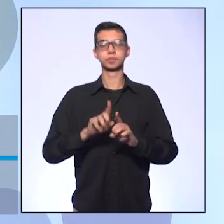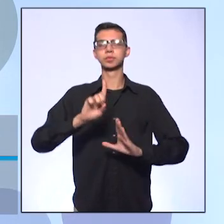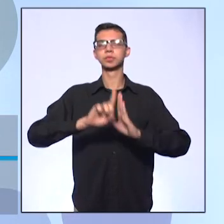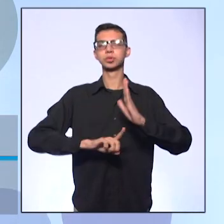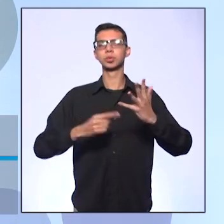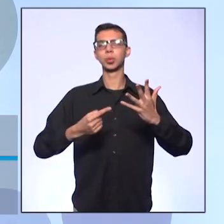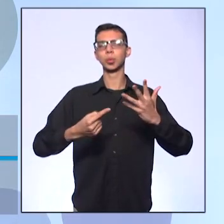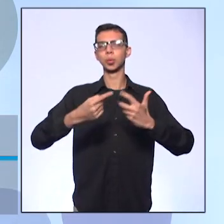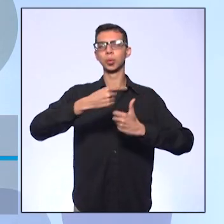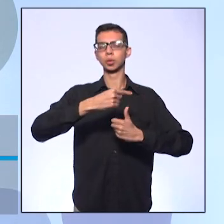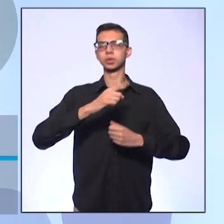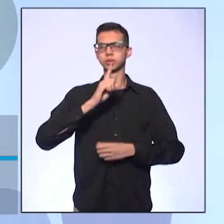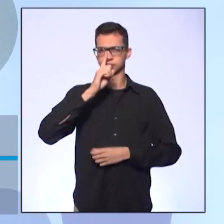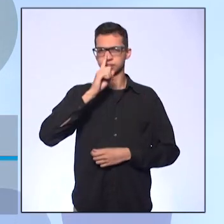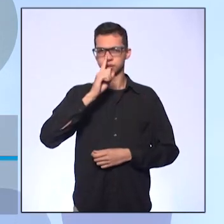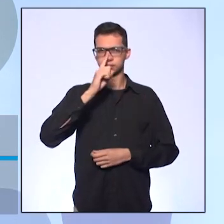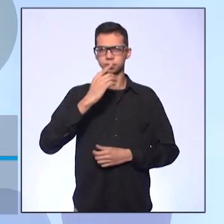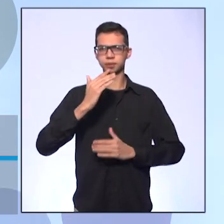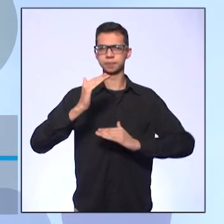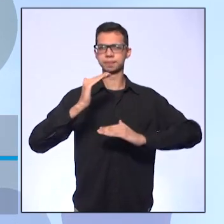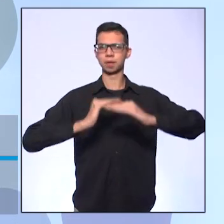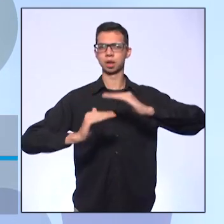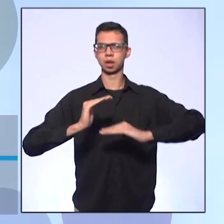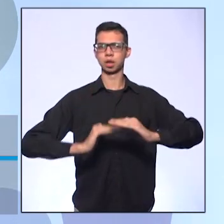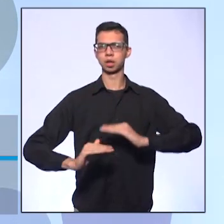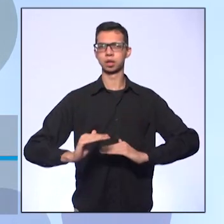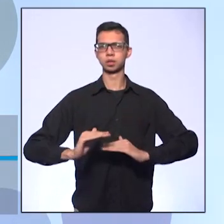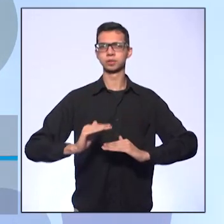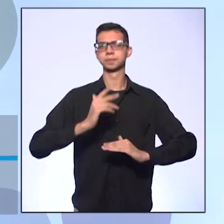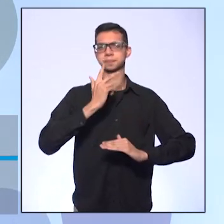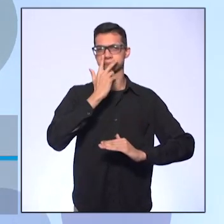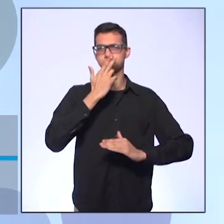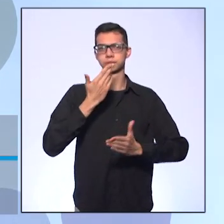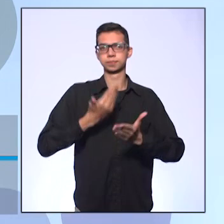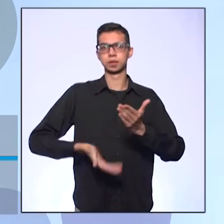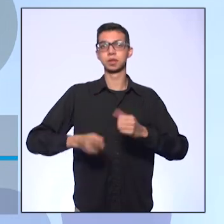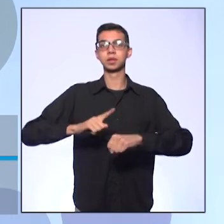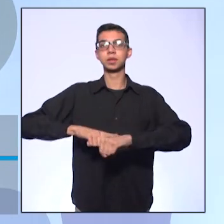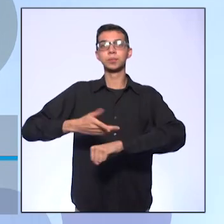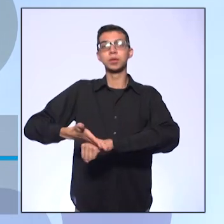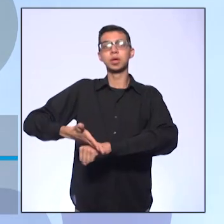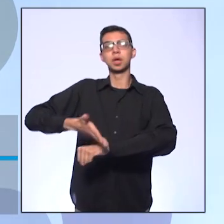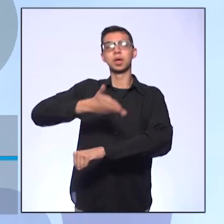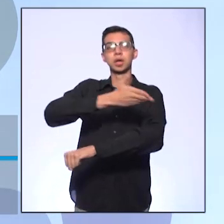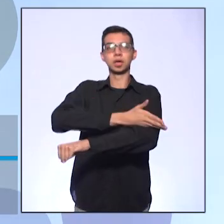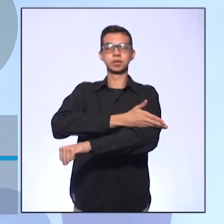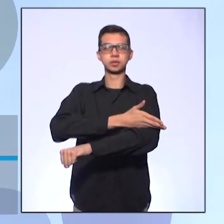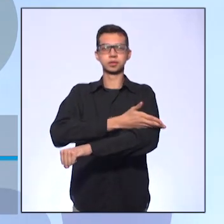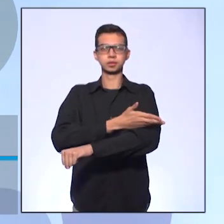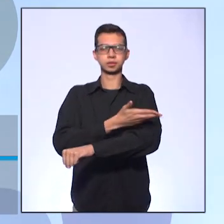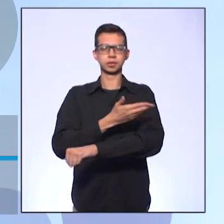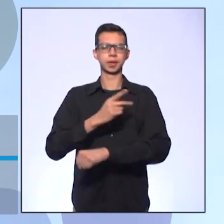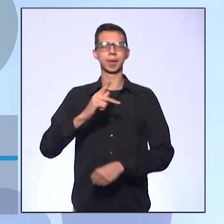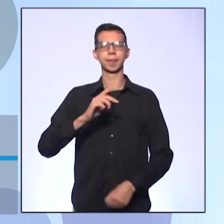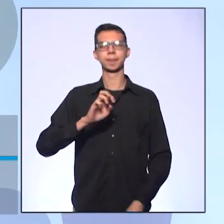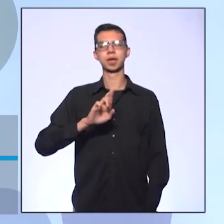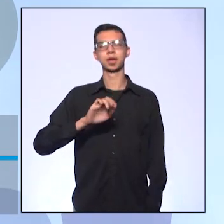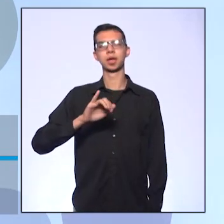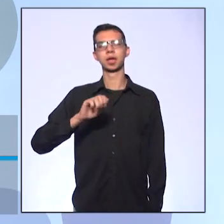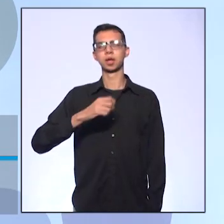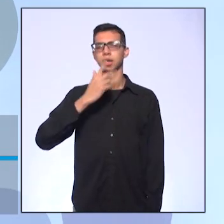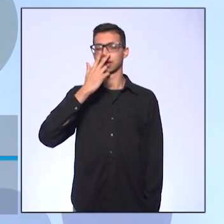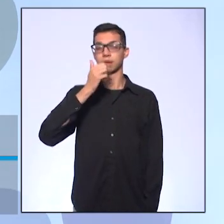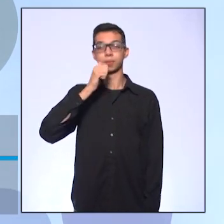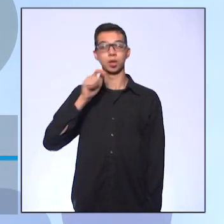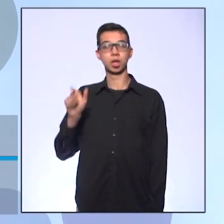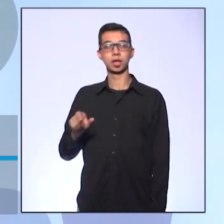direitos correm risco de retroceder, de voltar para trás, de voltar ao período em que era o período do Pereira, da Inocência,